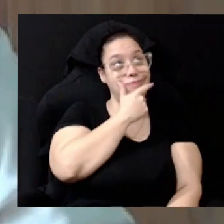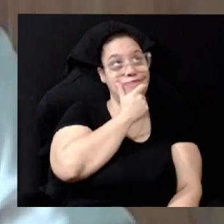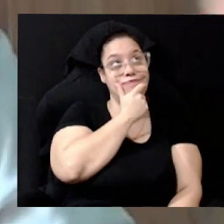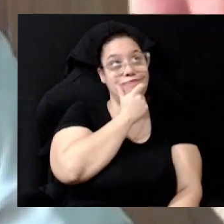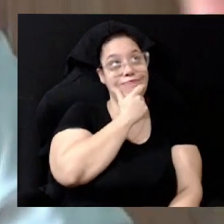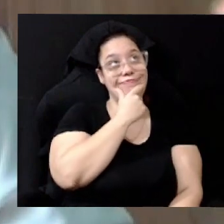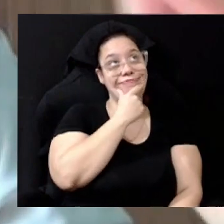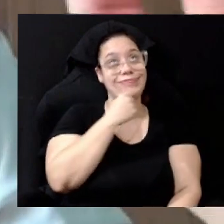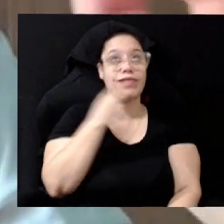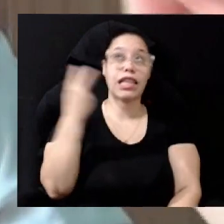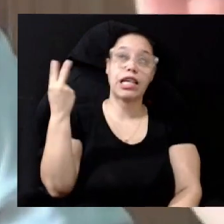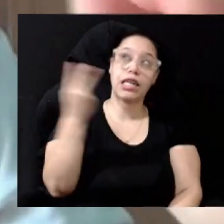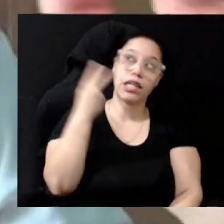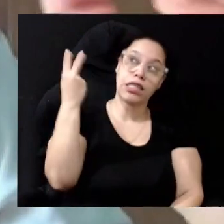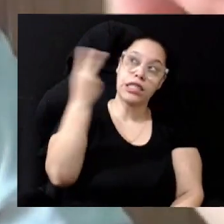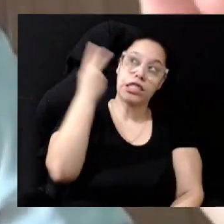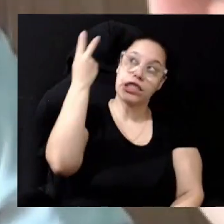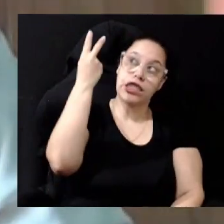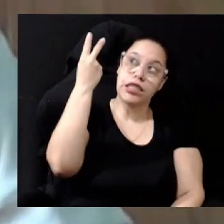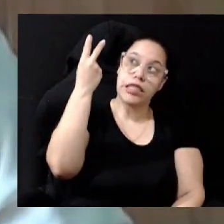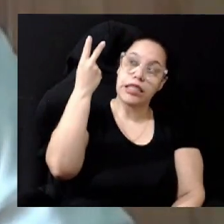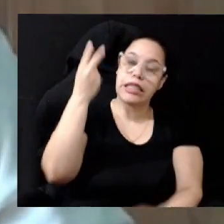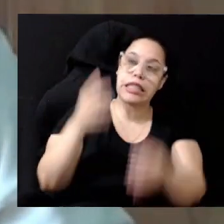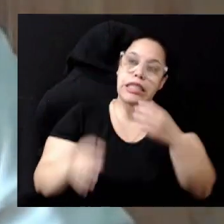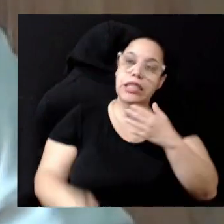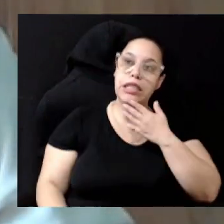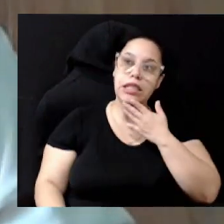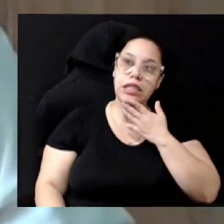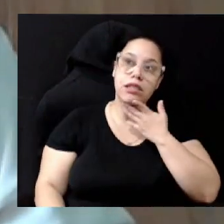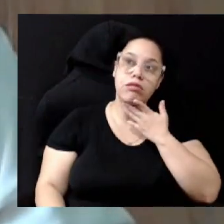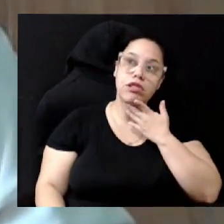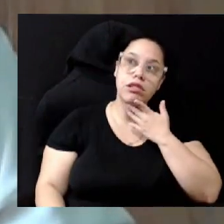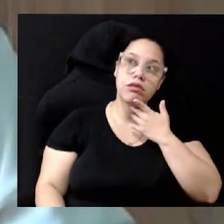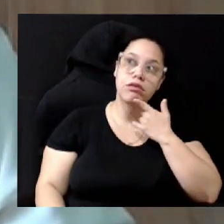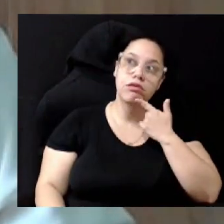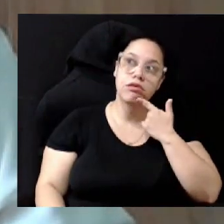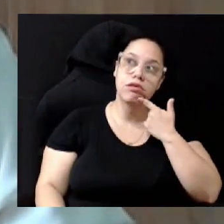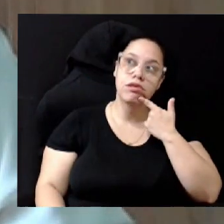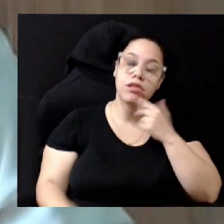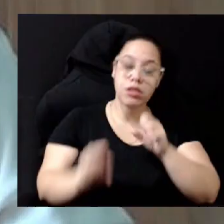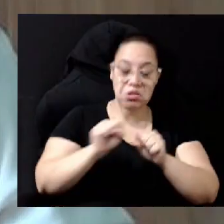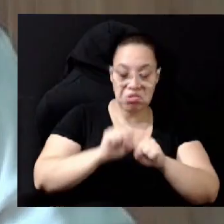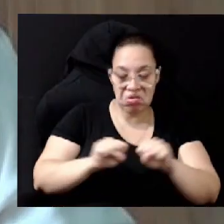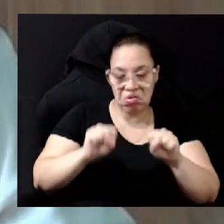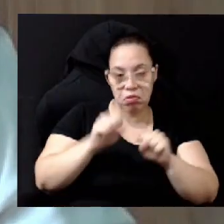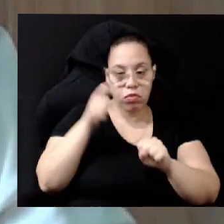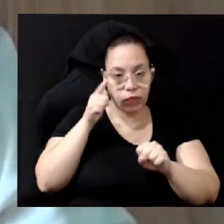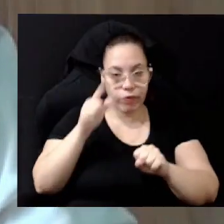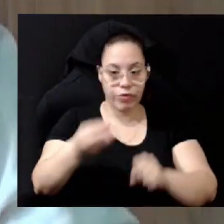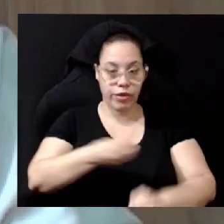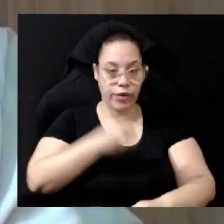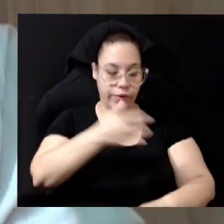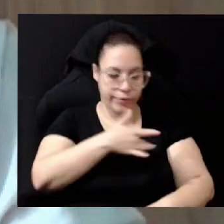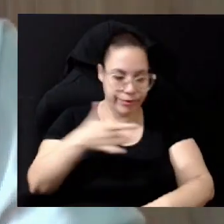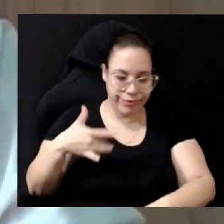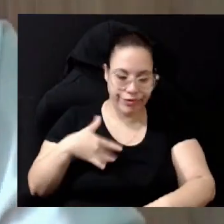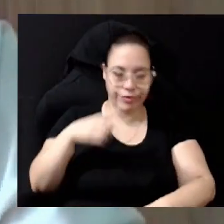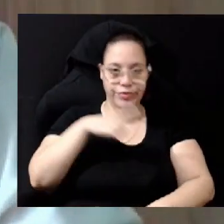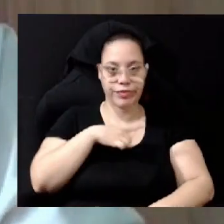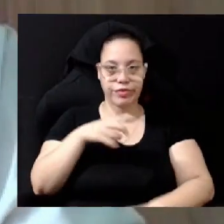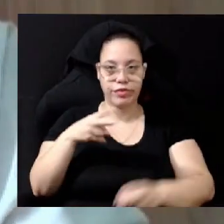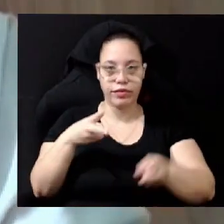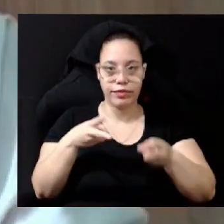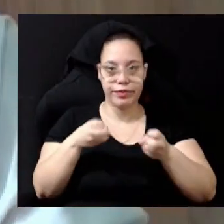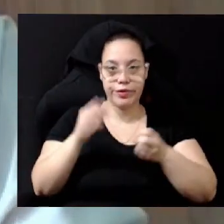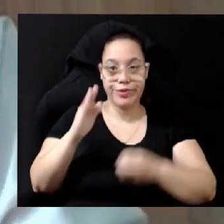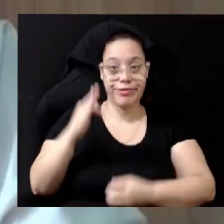repensar essa ordem dos valores, né, para que a gente consiga ter um sistema em que a gente consiga viver com